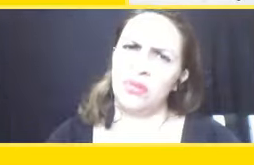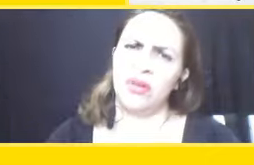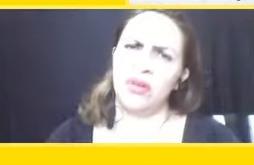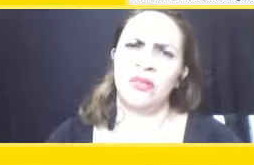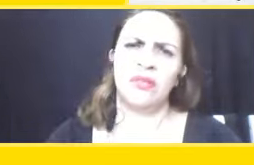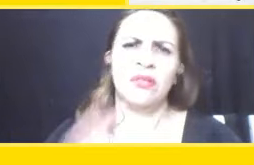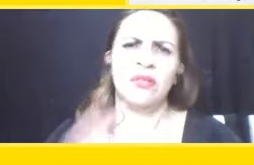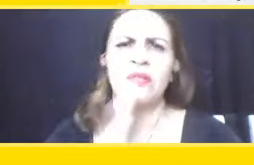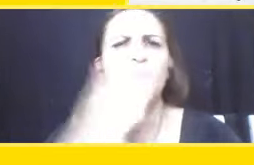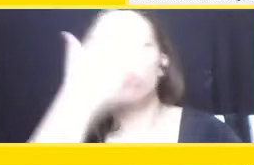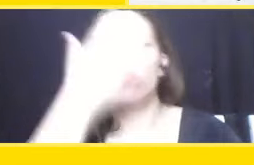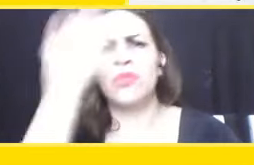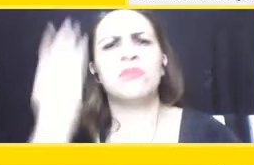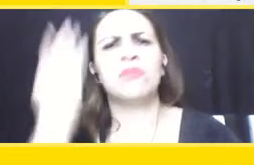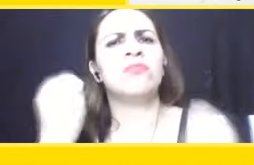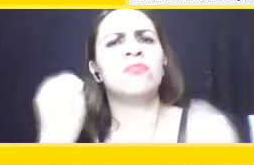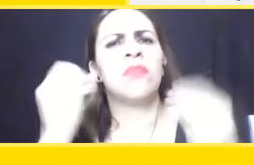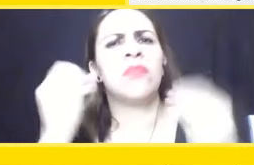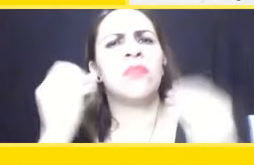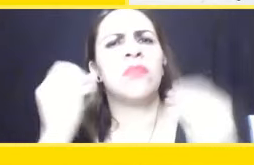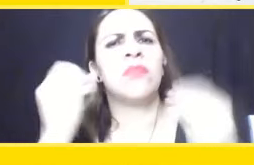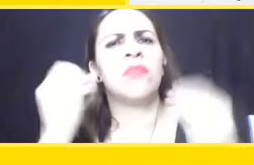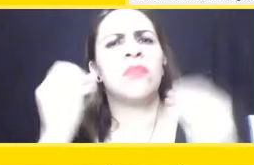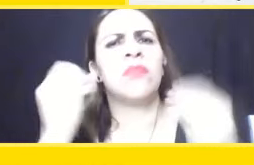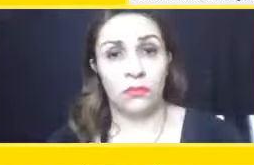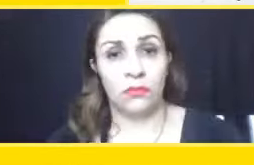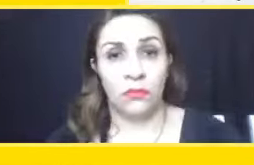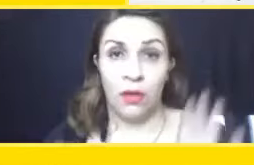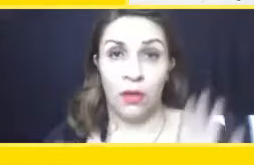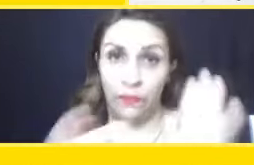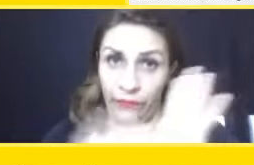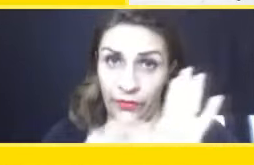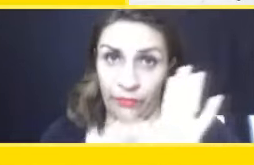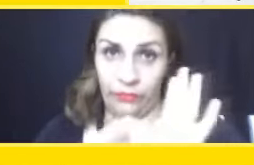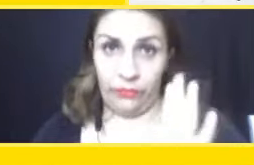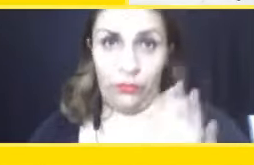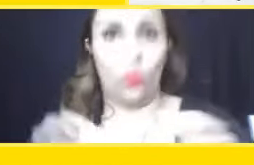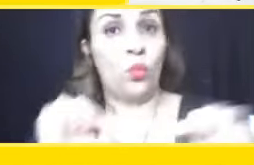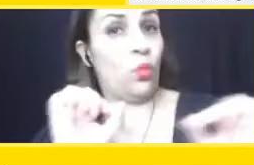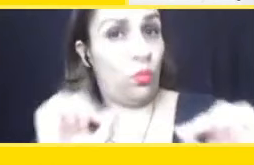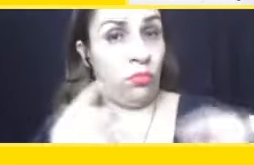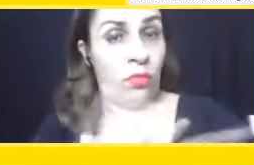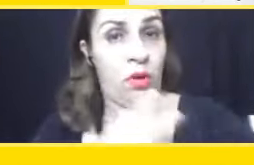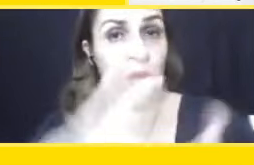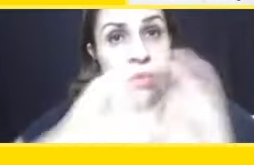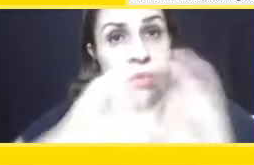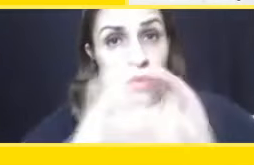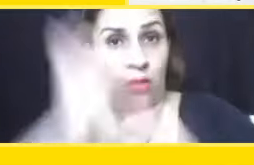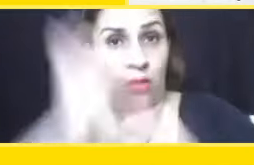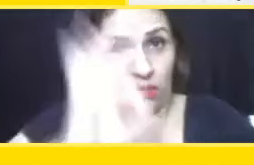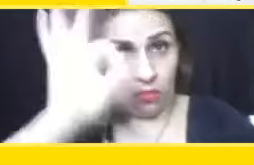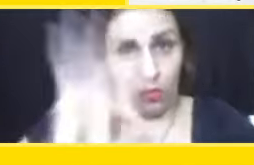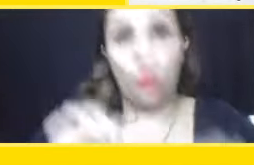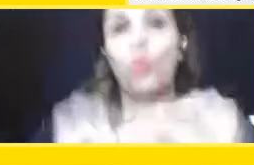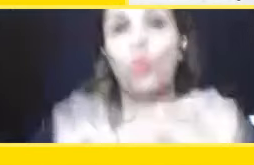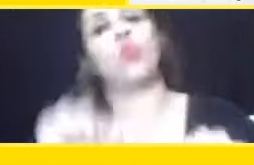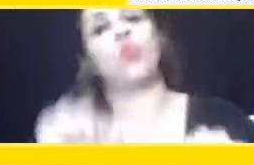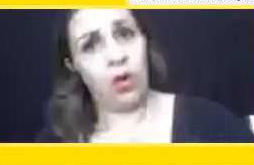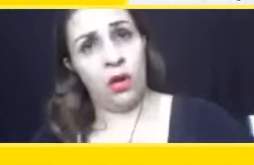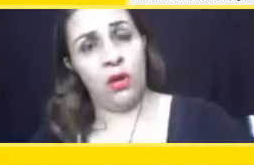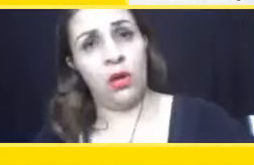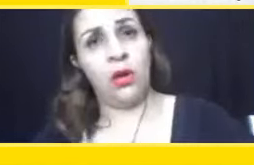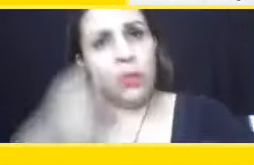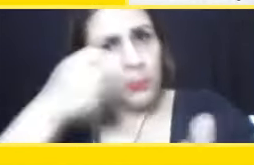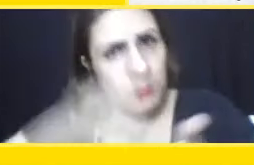entenda essa reforma. Isso. Na realidade, Edilson, é o seguinte: essa reforma ela foi uma